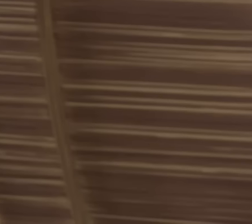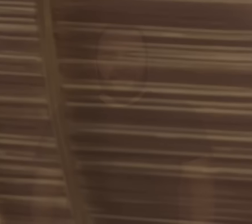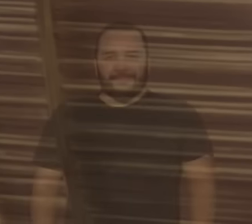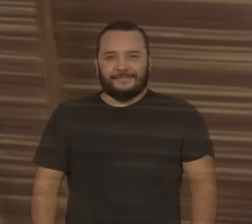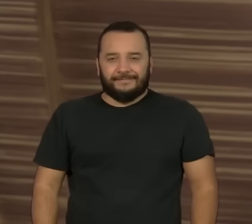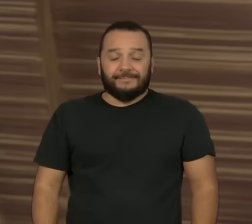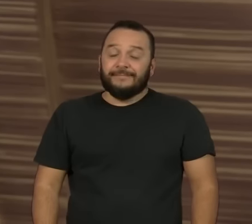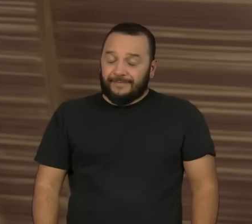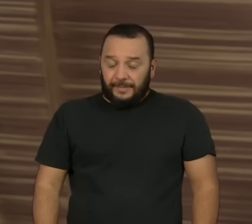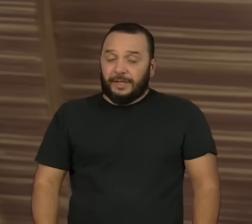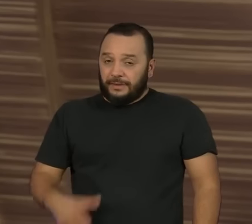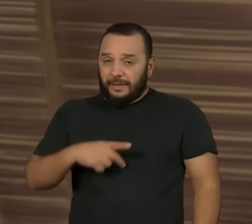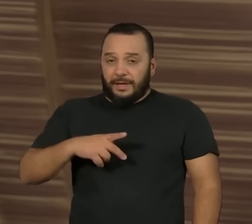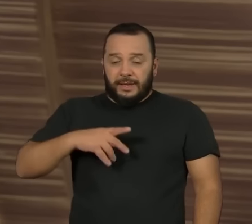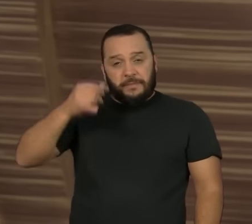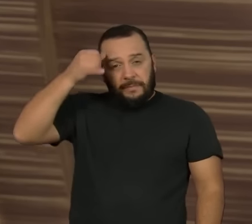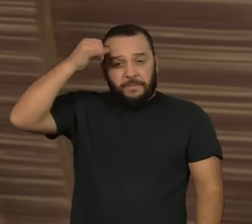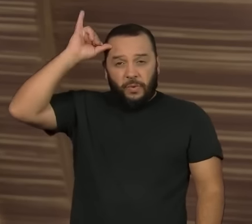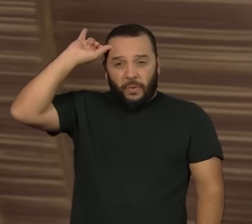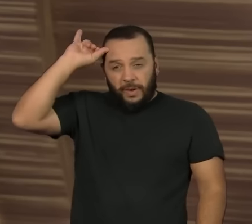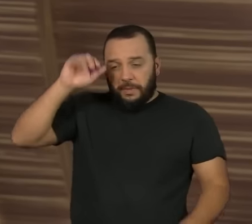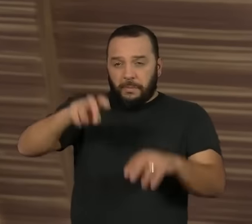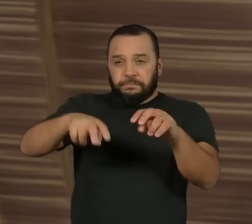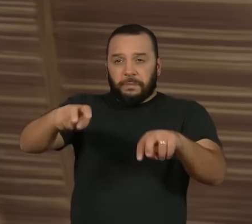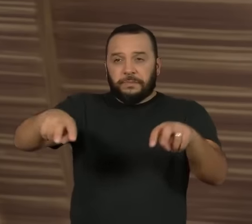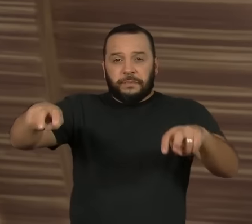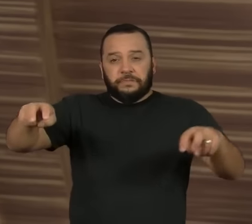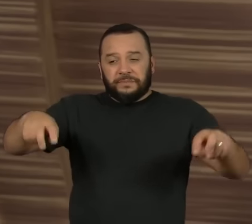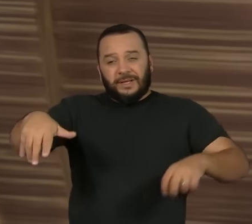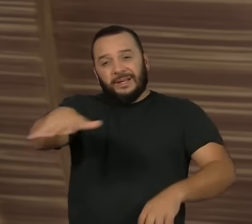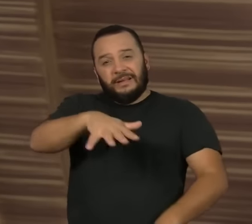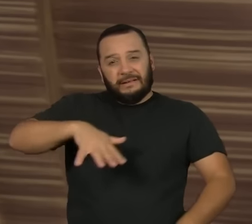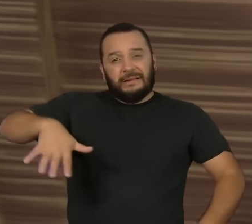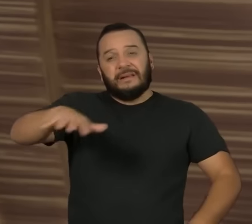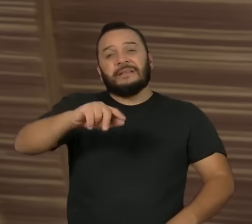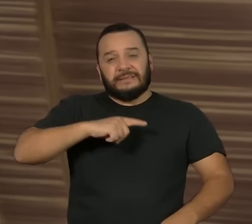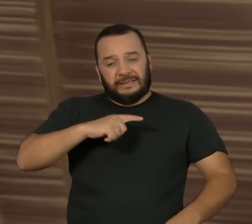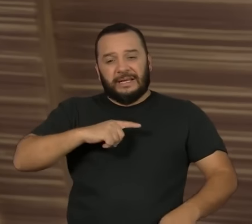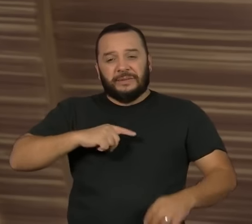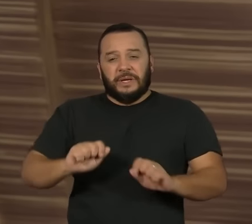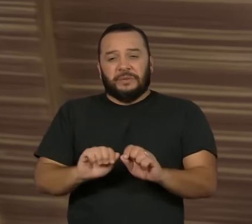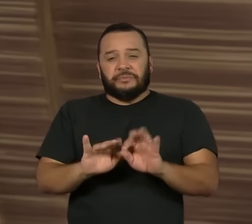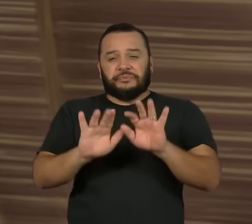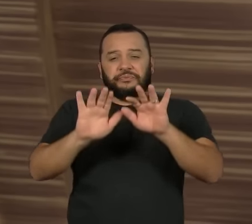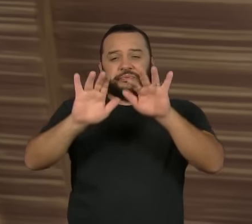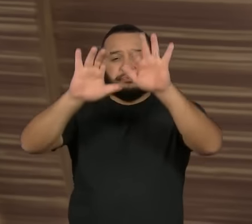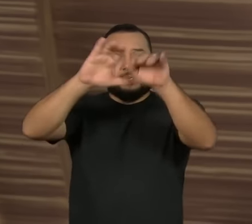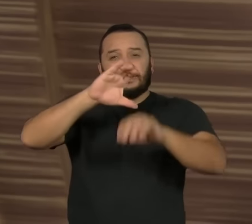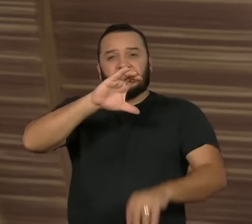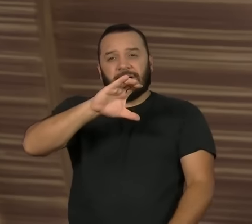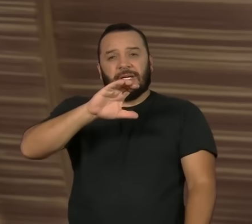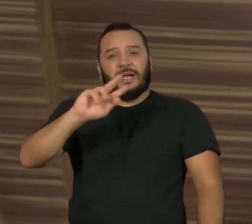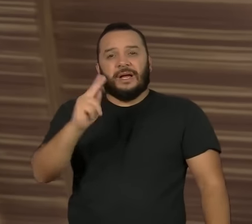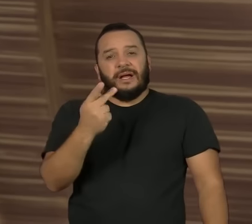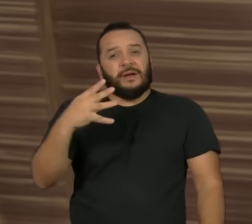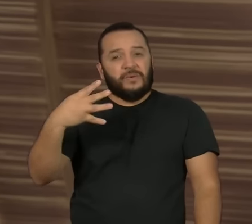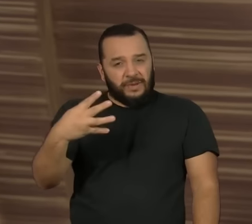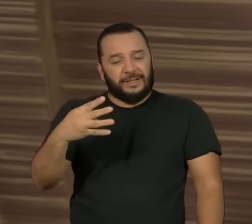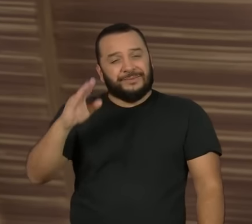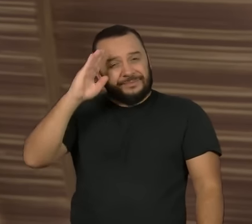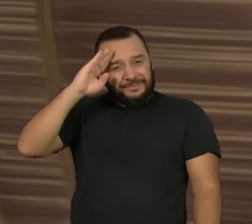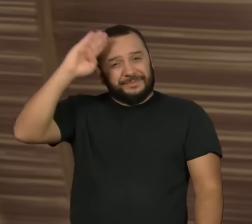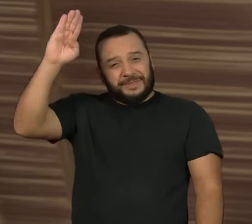A criação de gado é responsável por uma das maiores emissões de metano, um dos principais gases do efeito estufa.